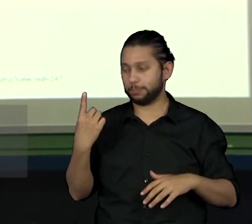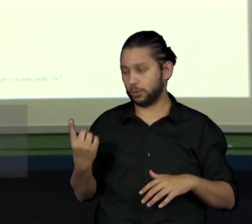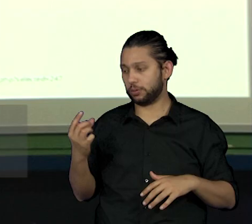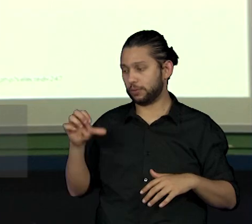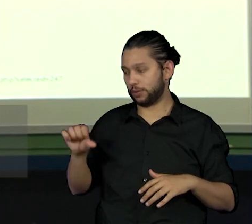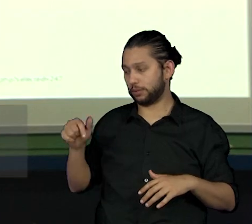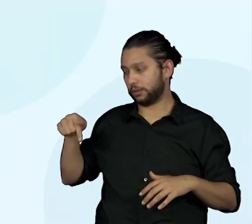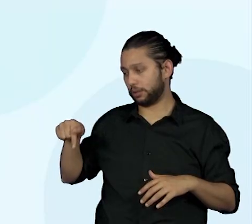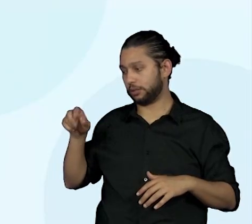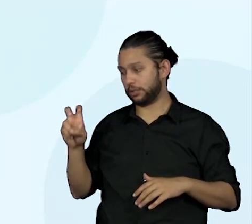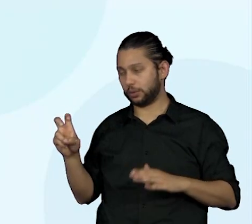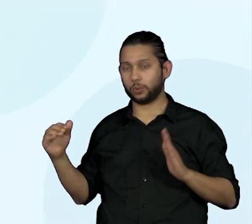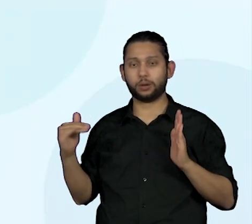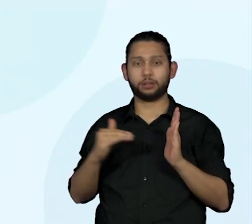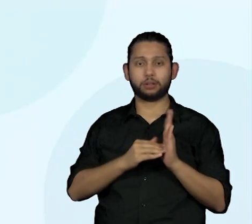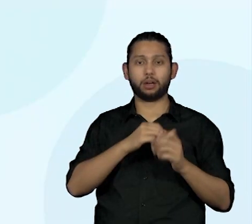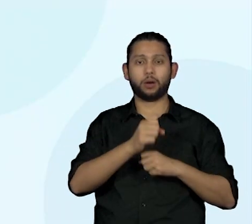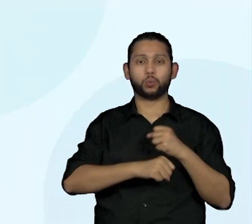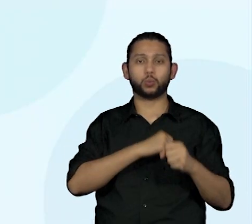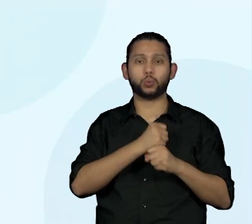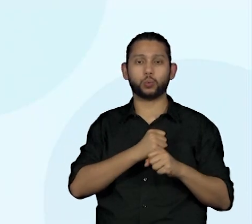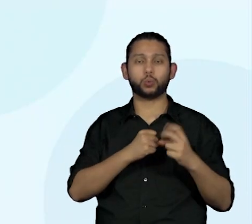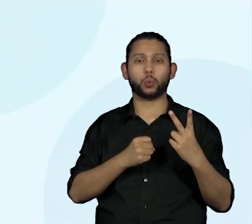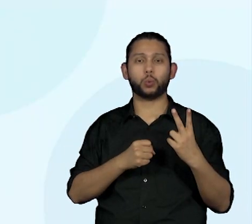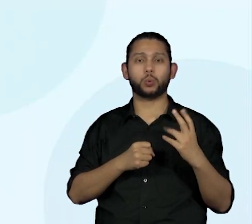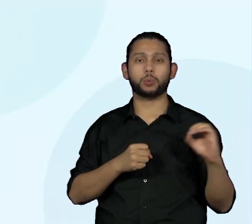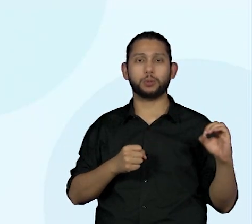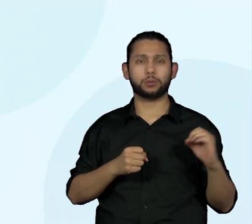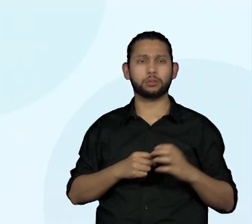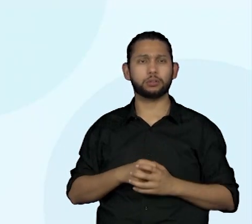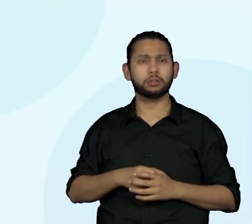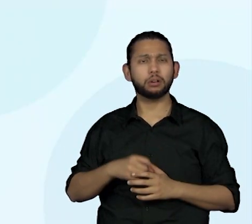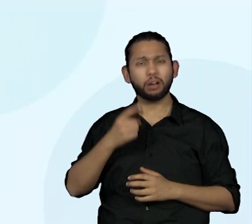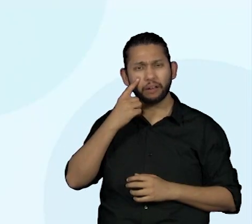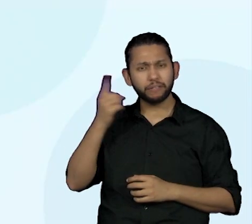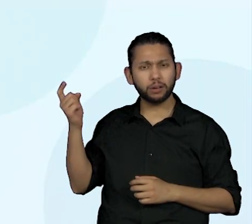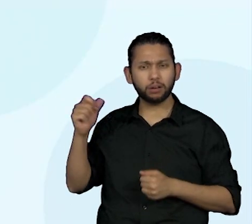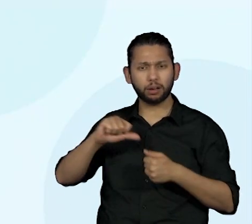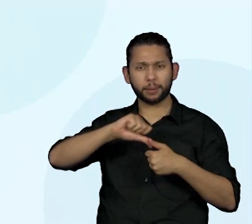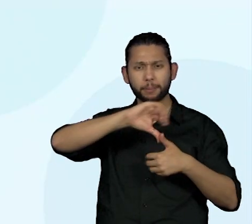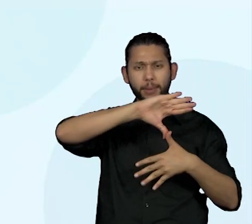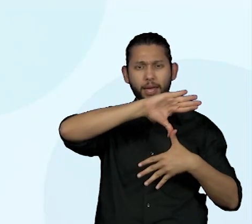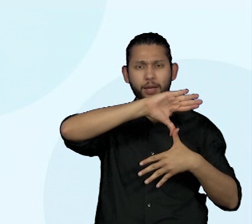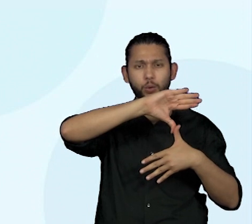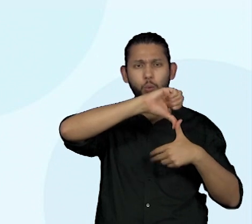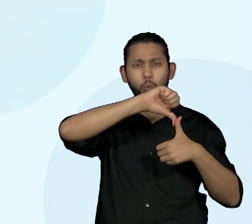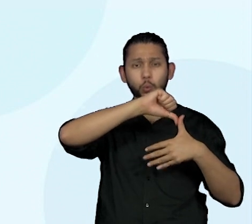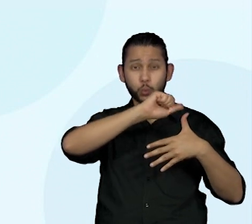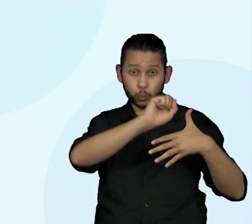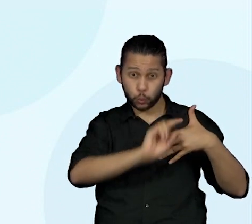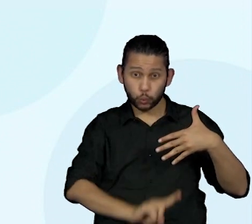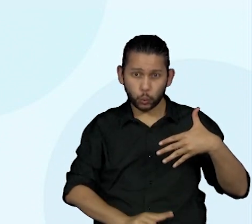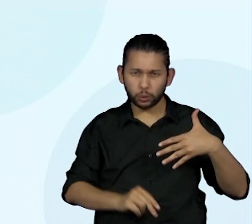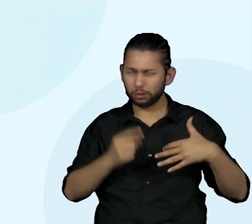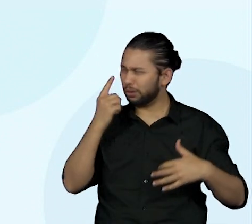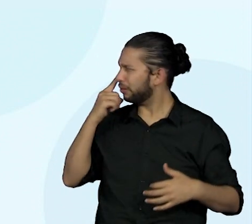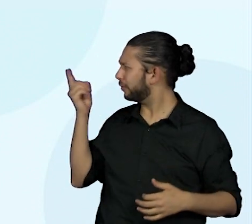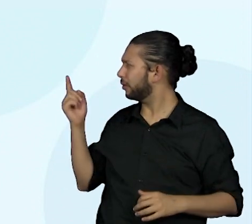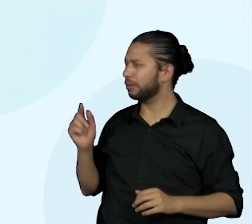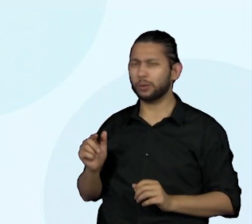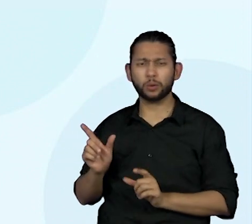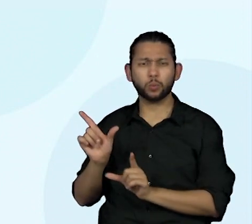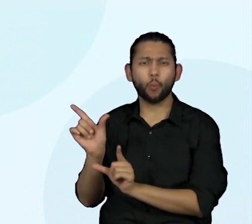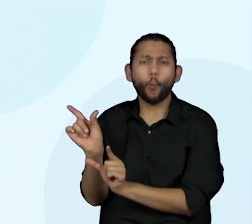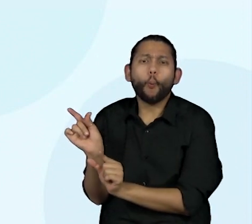2000. Olha a América do Sul. Olha como que ela ficou toda diferente. Nossa, professor, ela